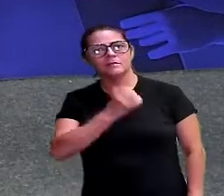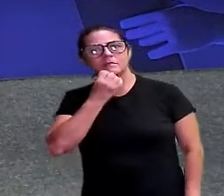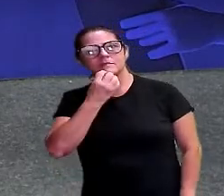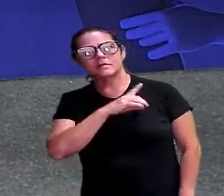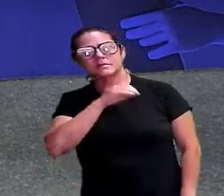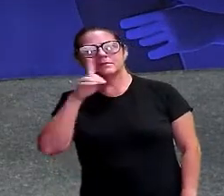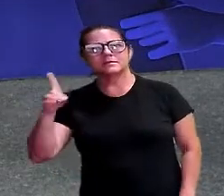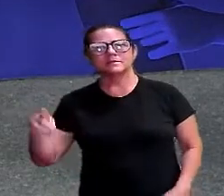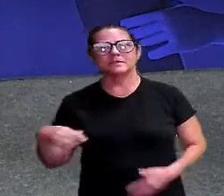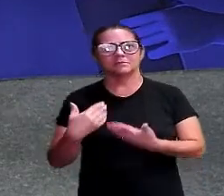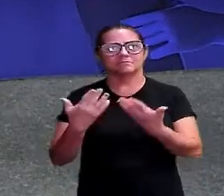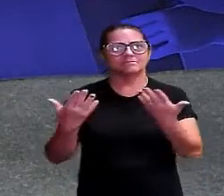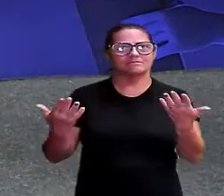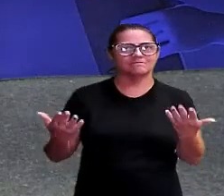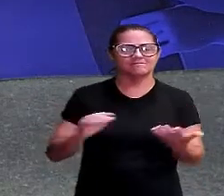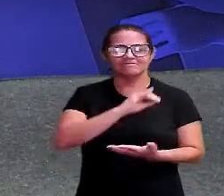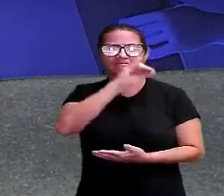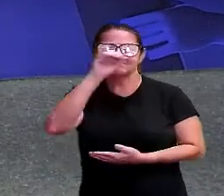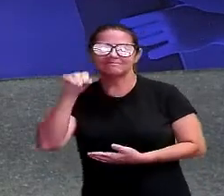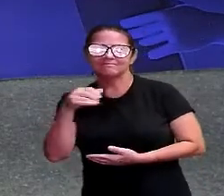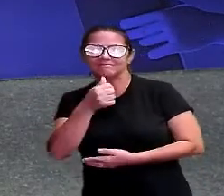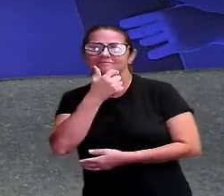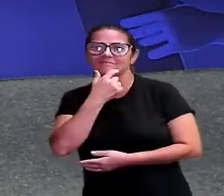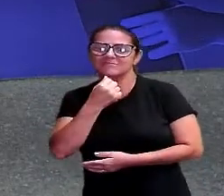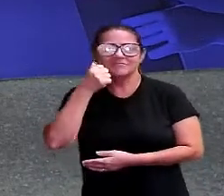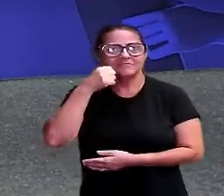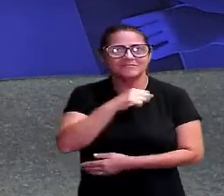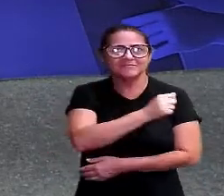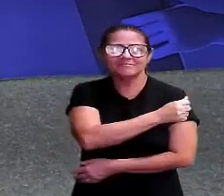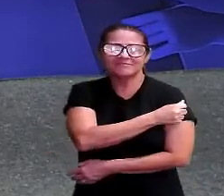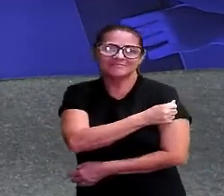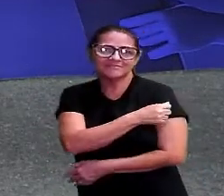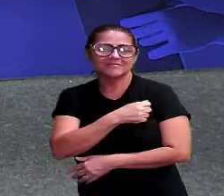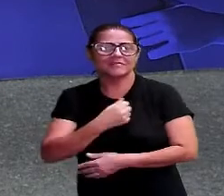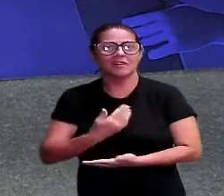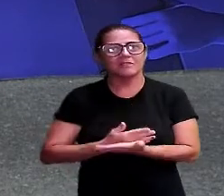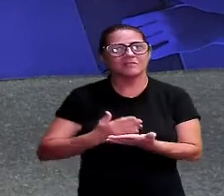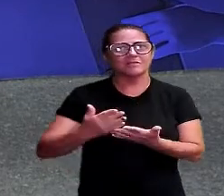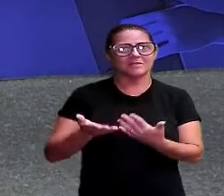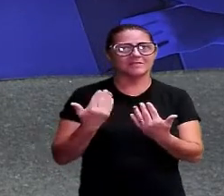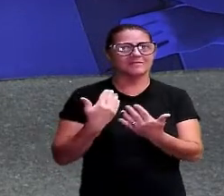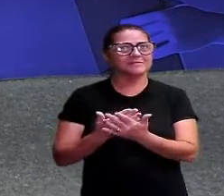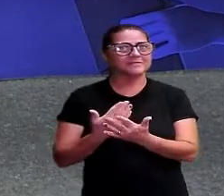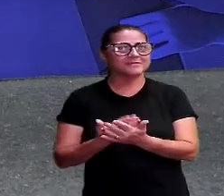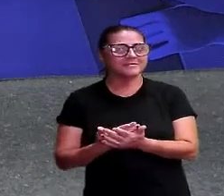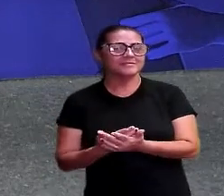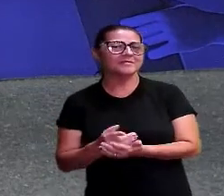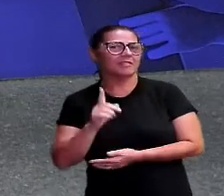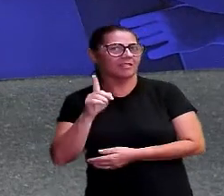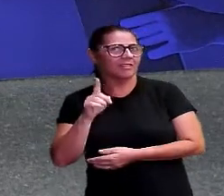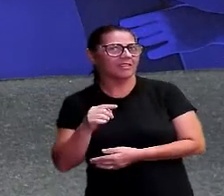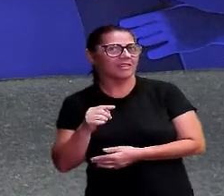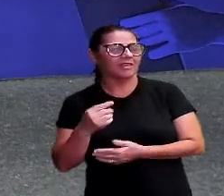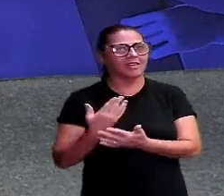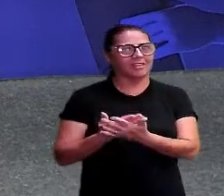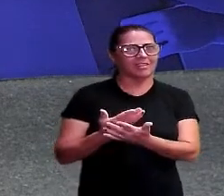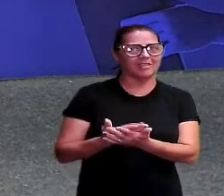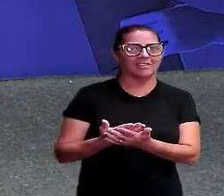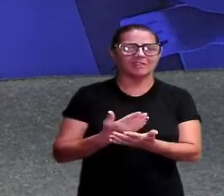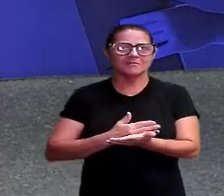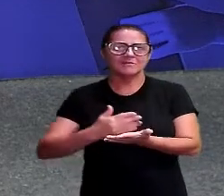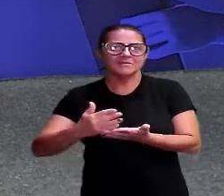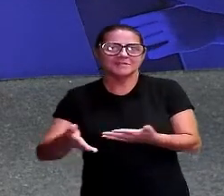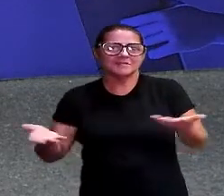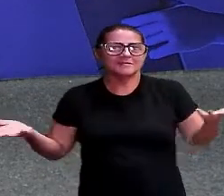Hello, boys and girls! Olá, meninos e meninas! Vamos começar a nossa English Class de hoje? É isso mesmo, a aulinha de inglês